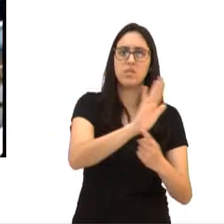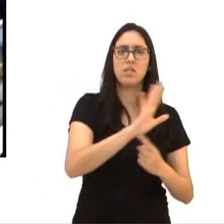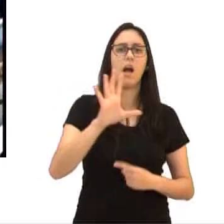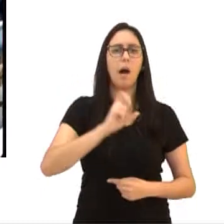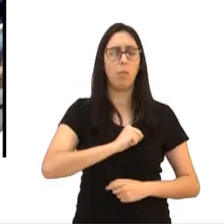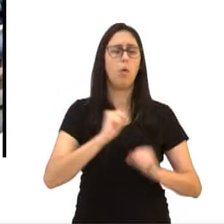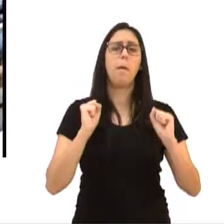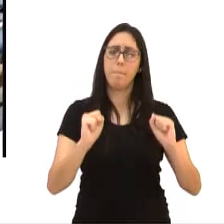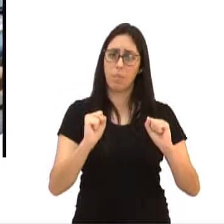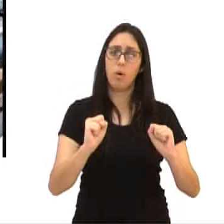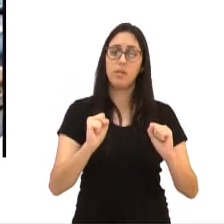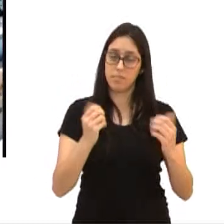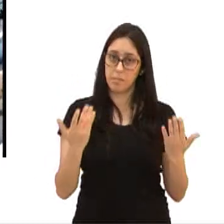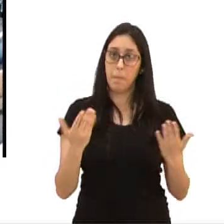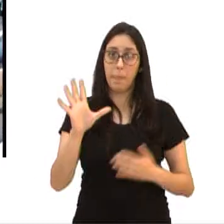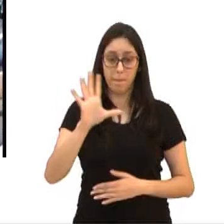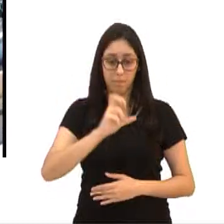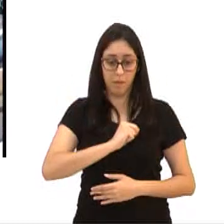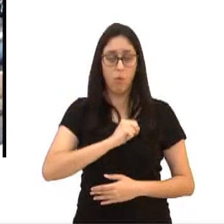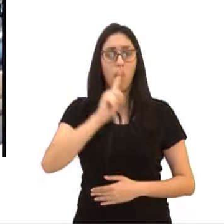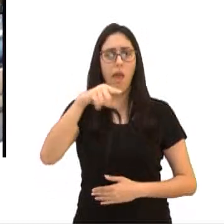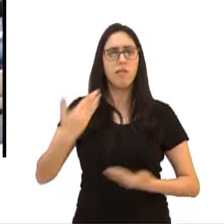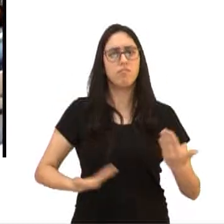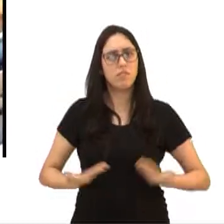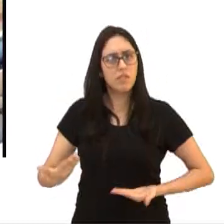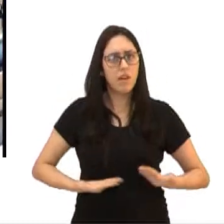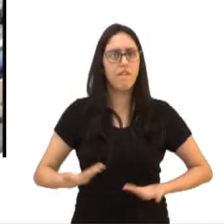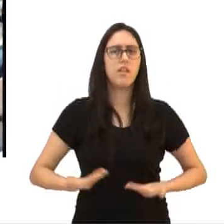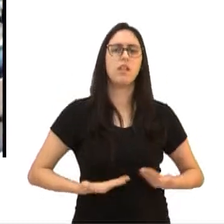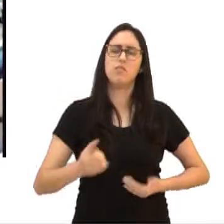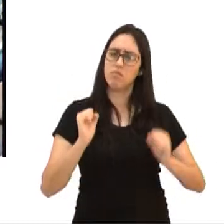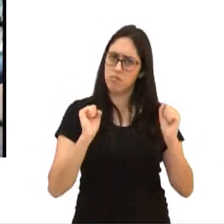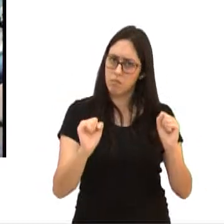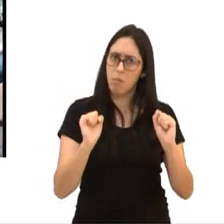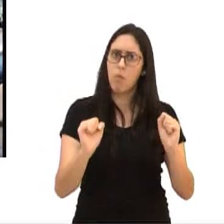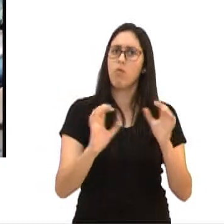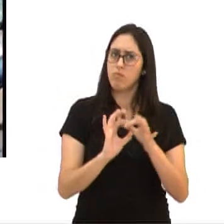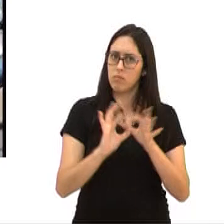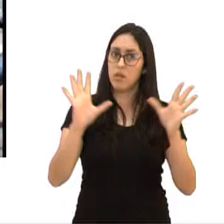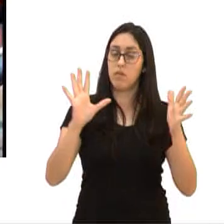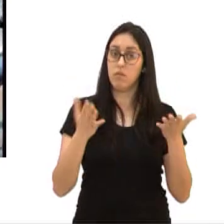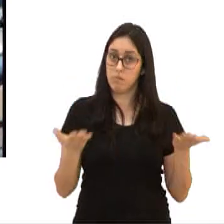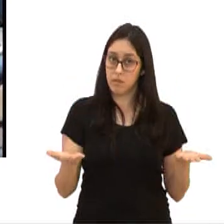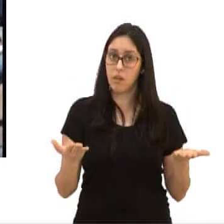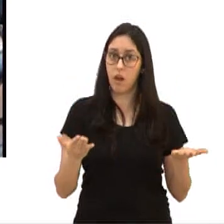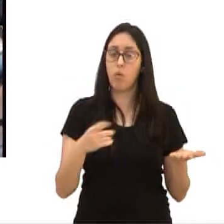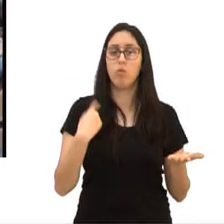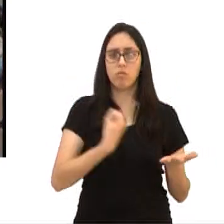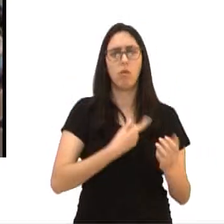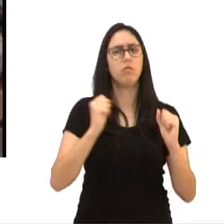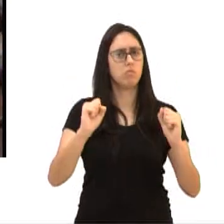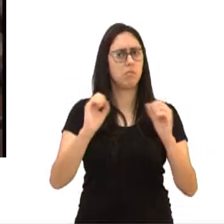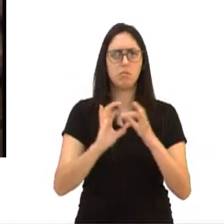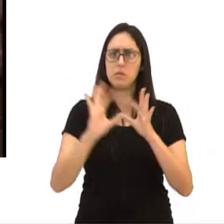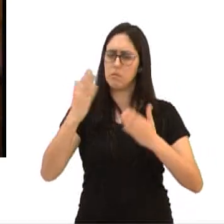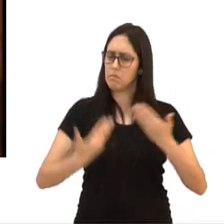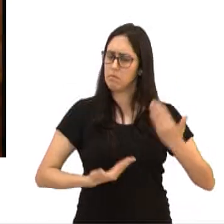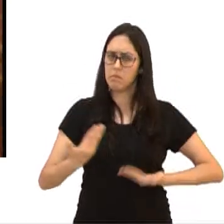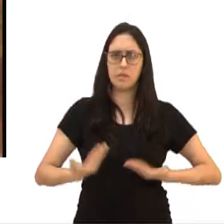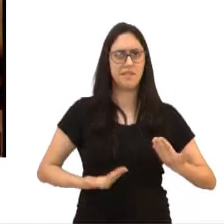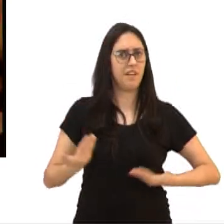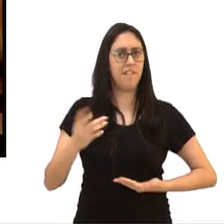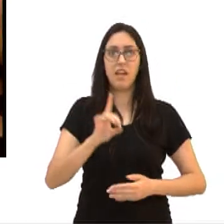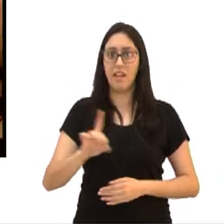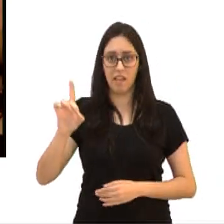a prática do amor é o ato de servir, e por isso nos ocupamos o máximo possível no serviço a Deus.